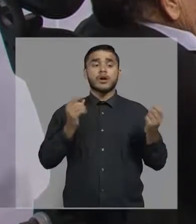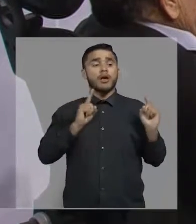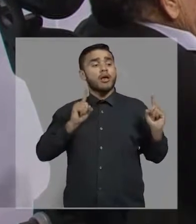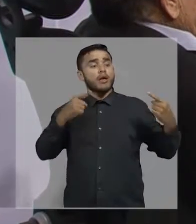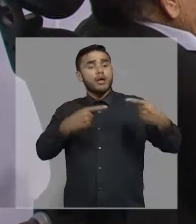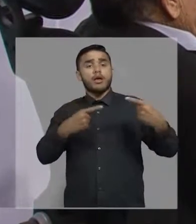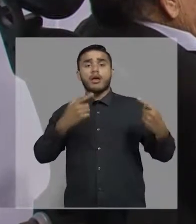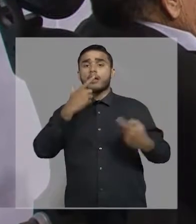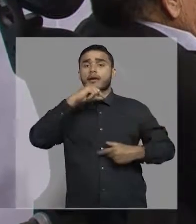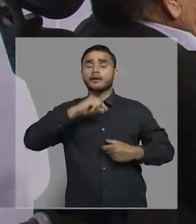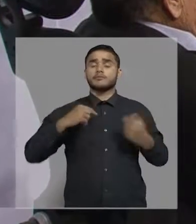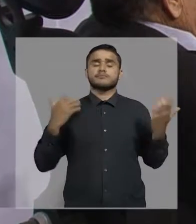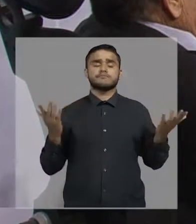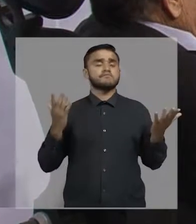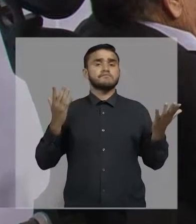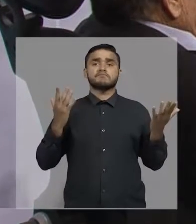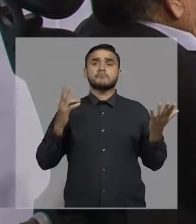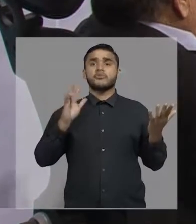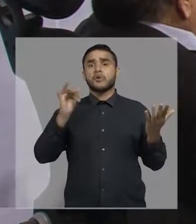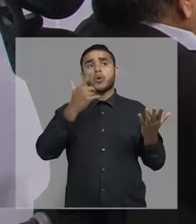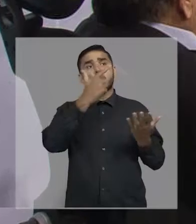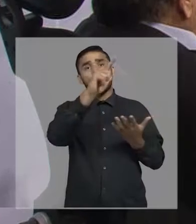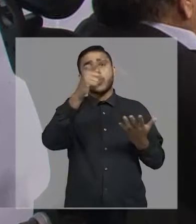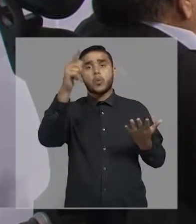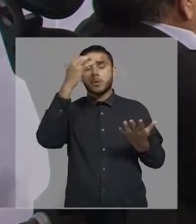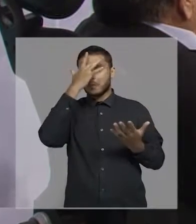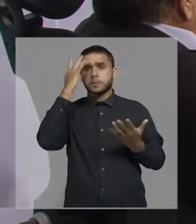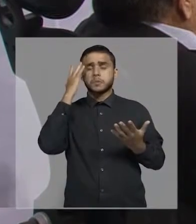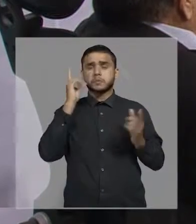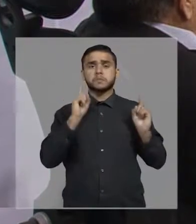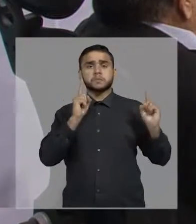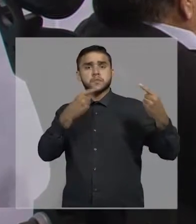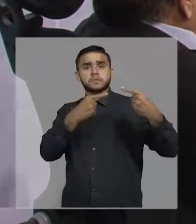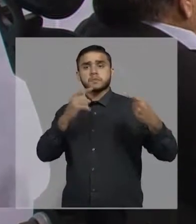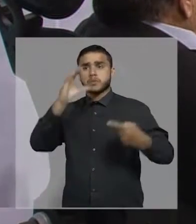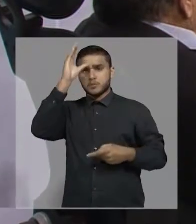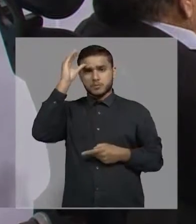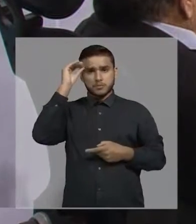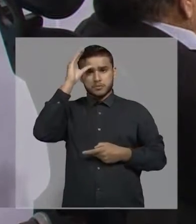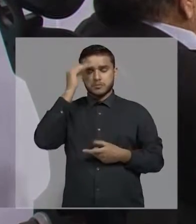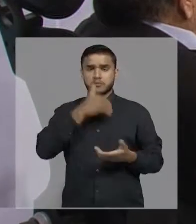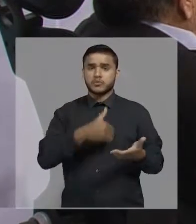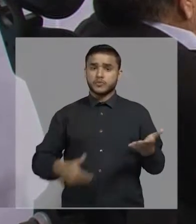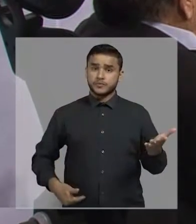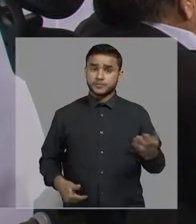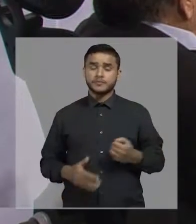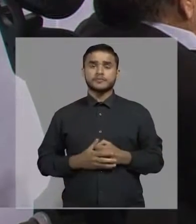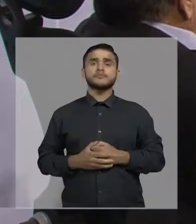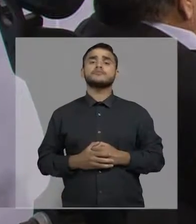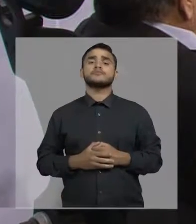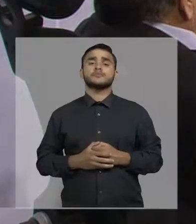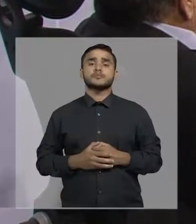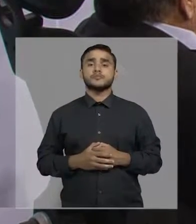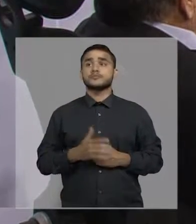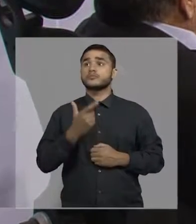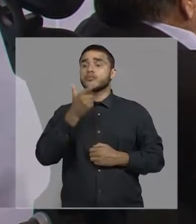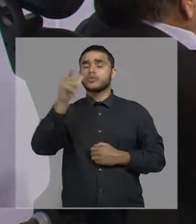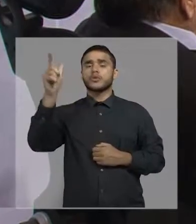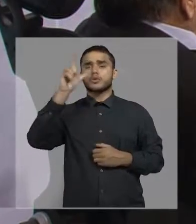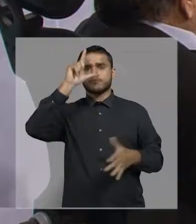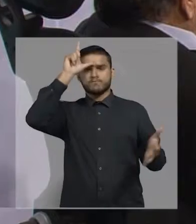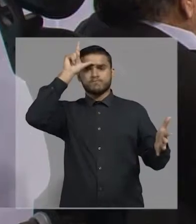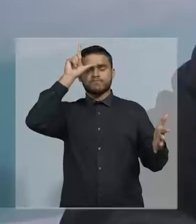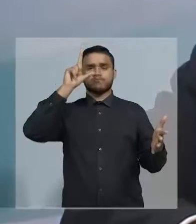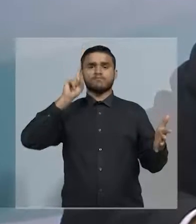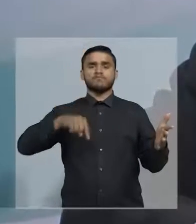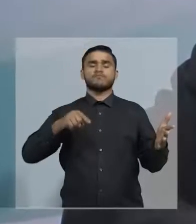para possíveis candidatos ou opositores ao governador Camilo Santana. Uma possível outra liderança que poderia competir, que seria o